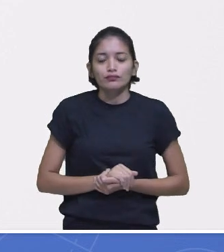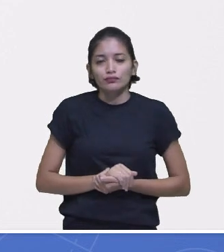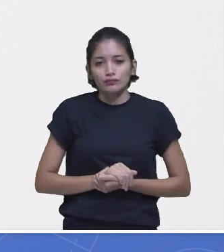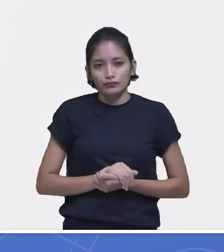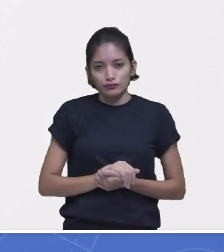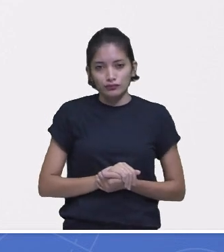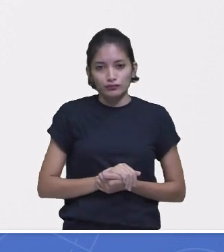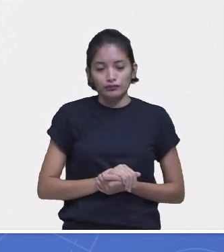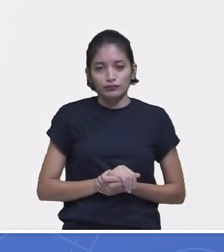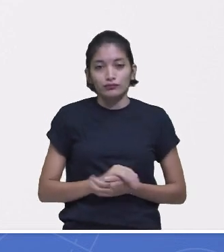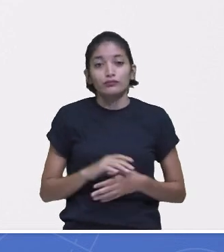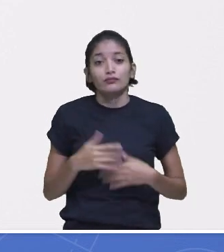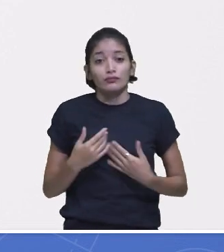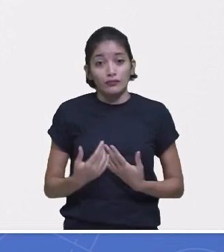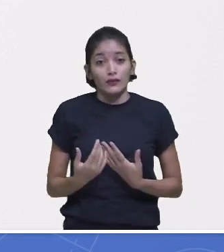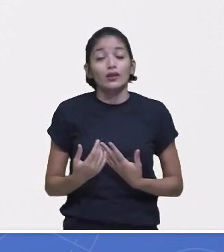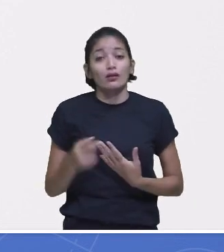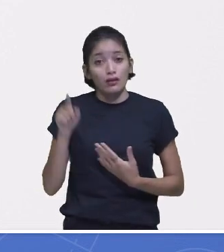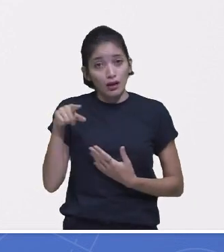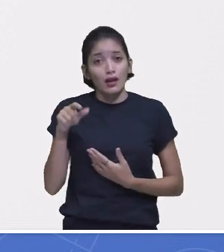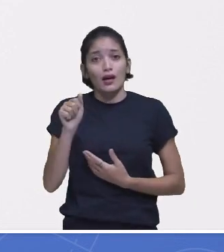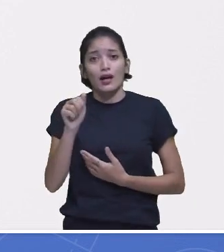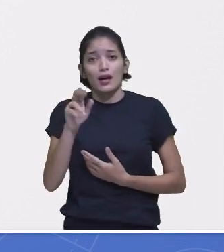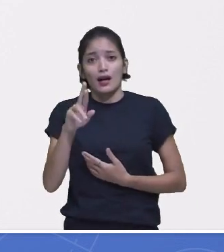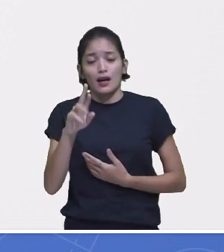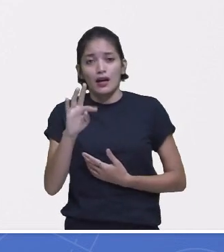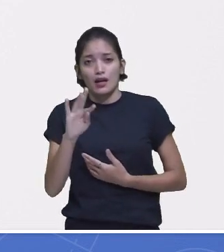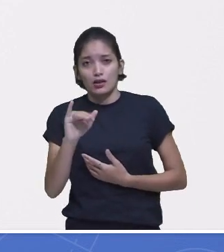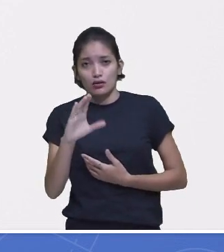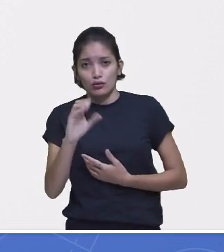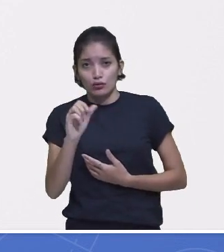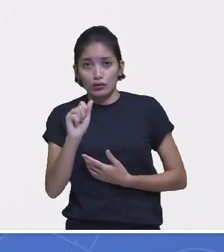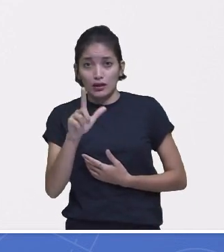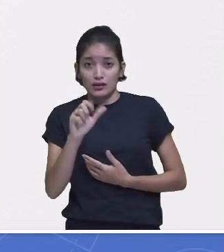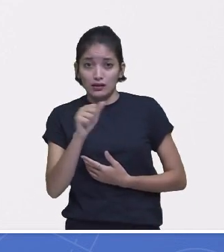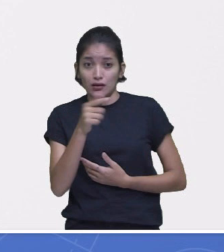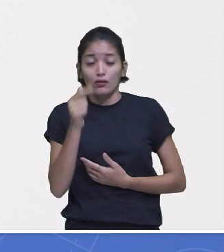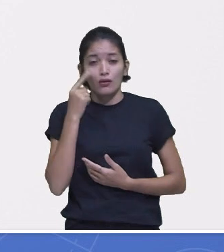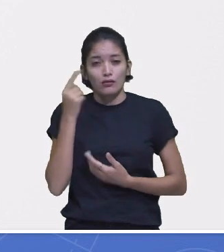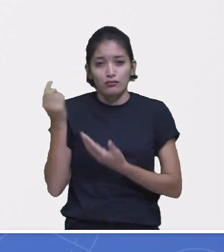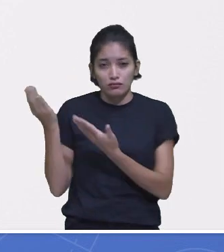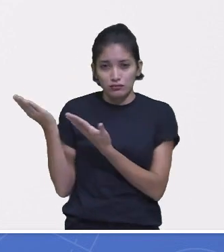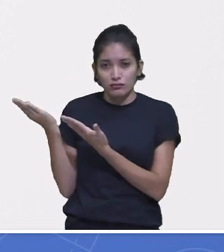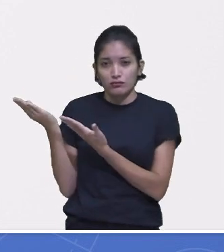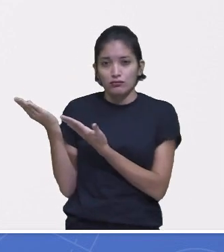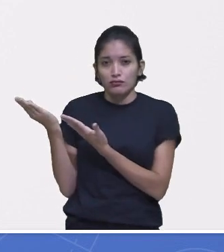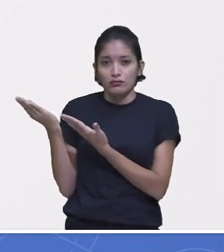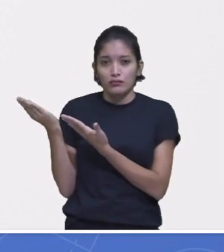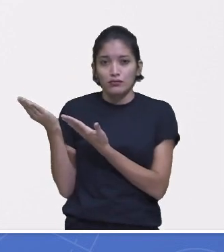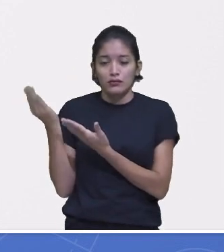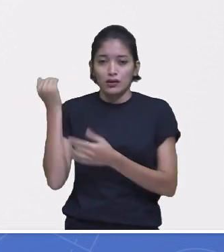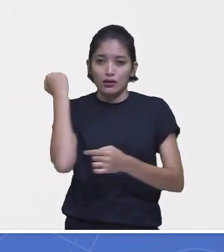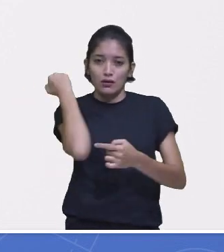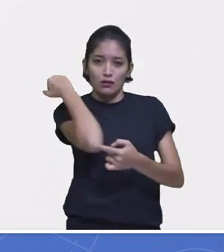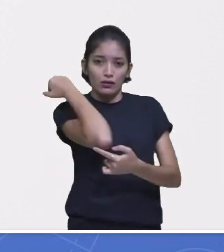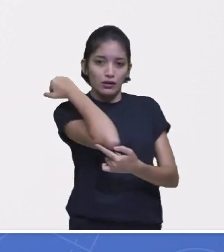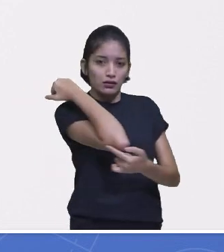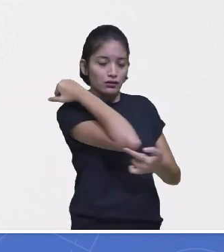cotovelo. Então, essa é a articulação. E essa cavidade aqui é o que torna ela uma